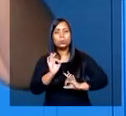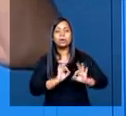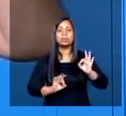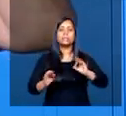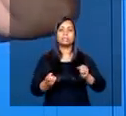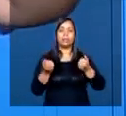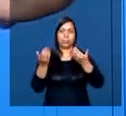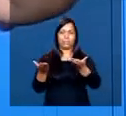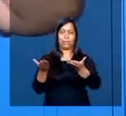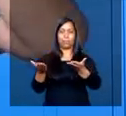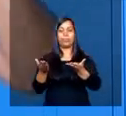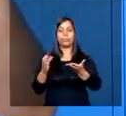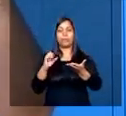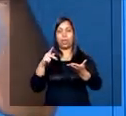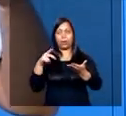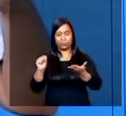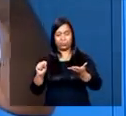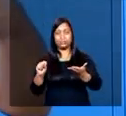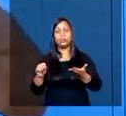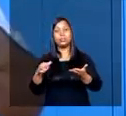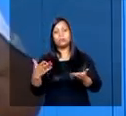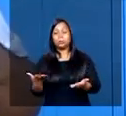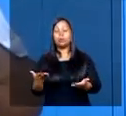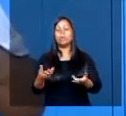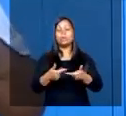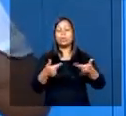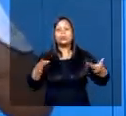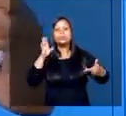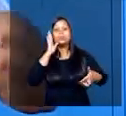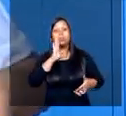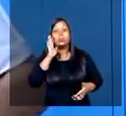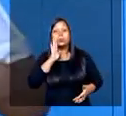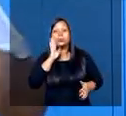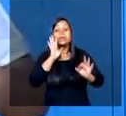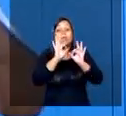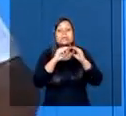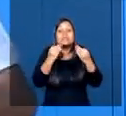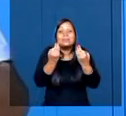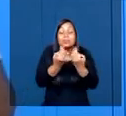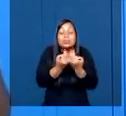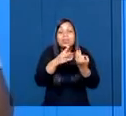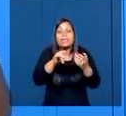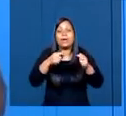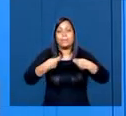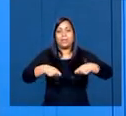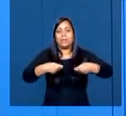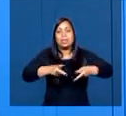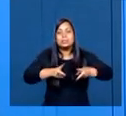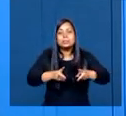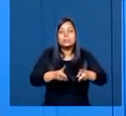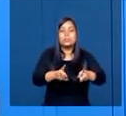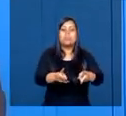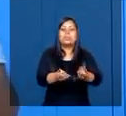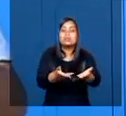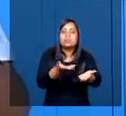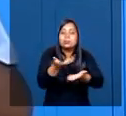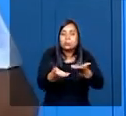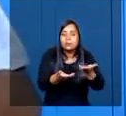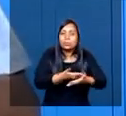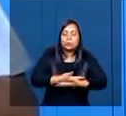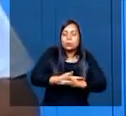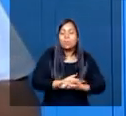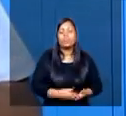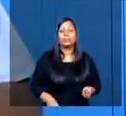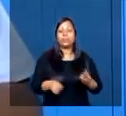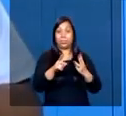CAPs. Então, a gente tem feito essa ponte, que eu acho que é uma coisa muito legal, para essa família que vai precisar de manter esse tratamento com esses bebês. E